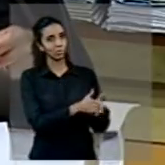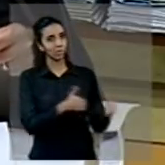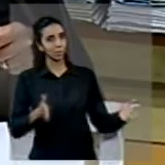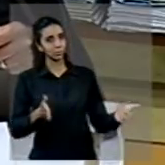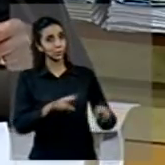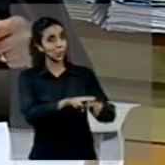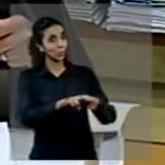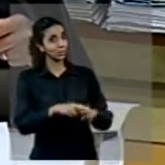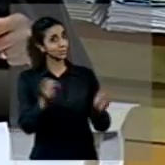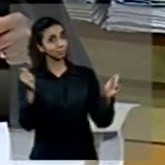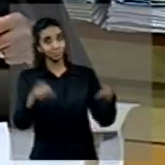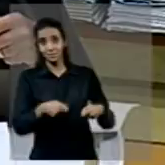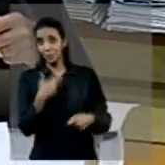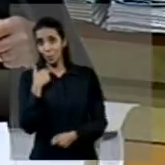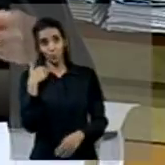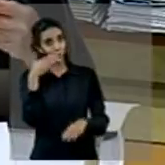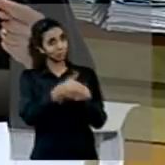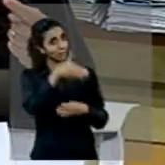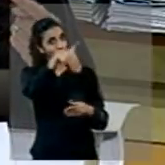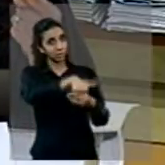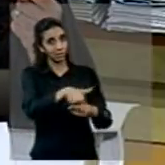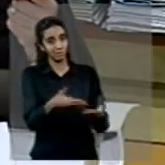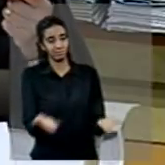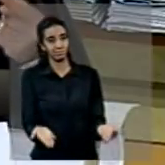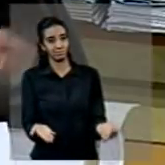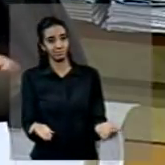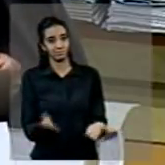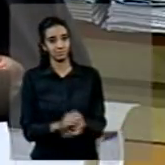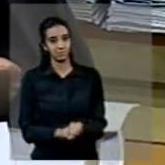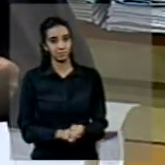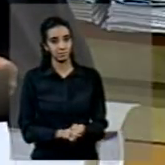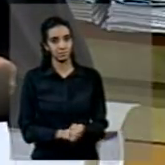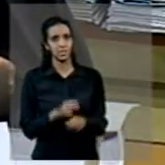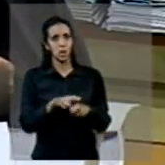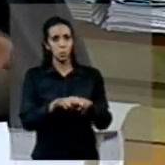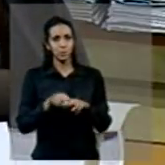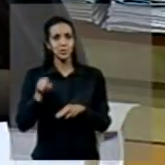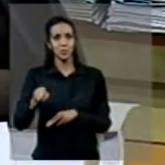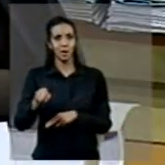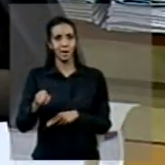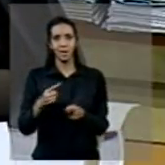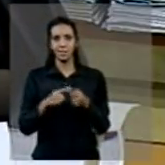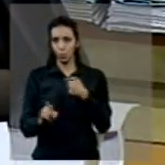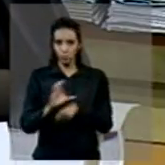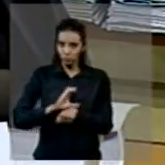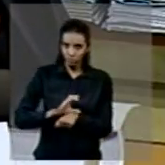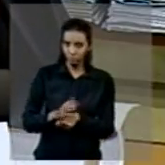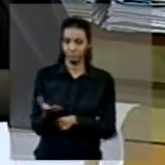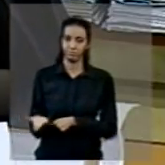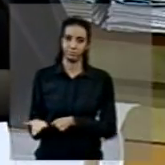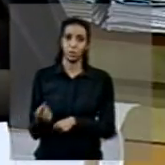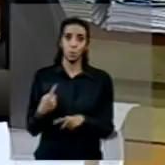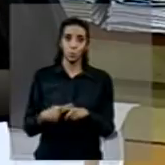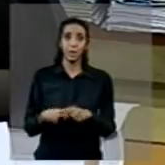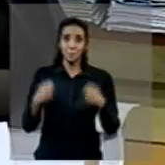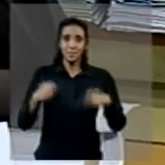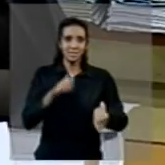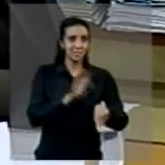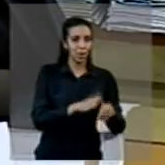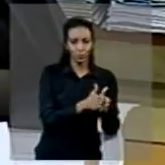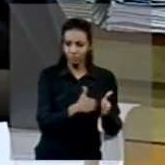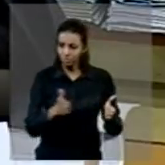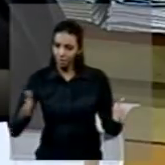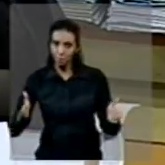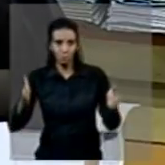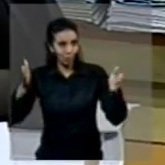inviabiliza o exercício do voto. E nem por isso cogitamos de inconstitucionalidade, pois são prazos necessários à ordem do